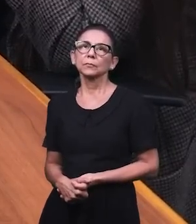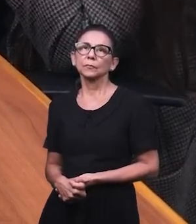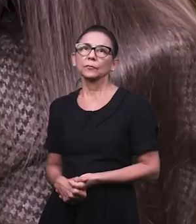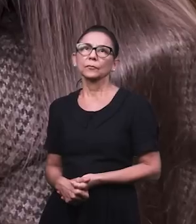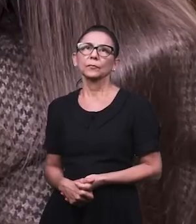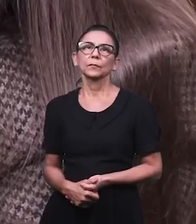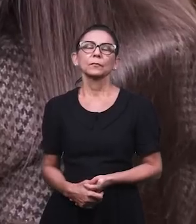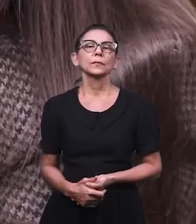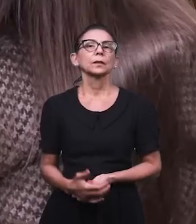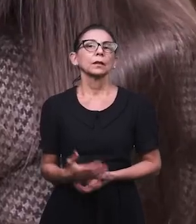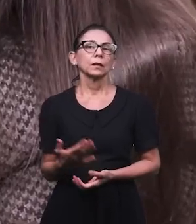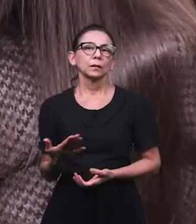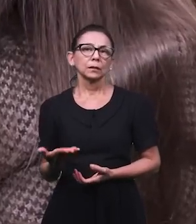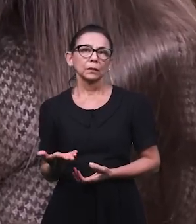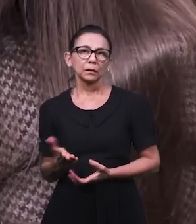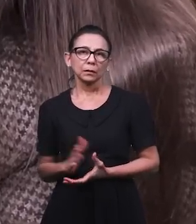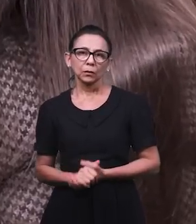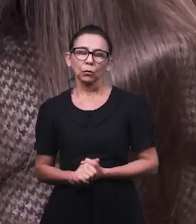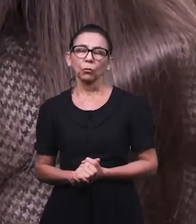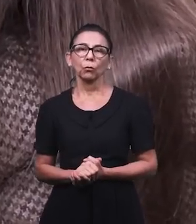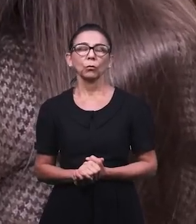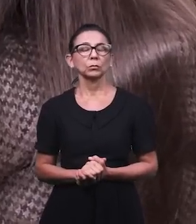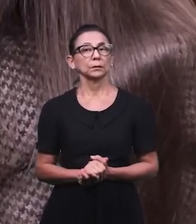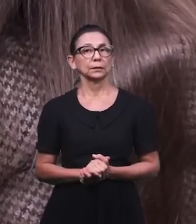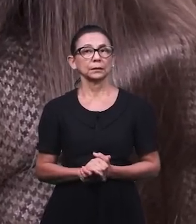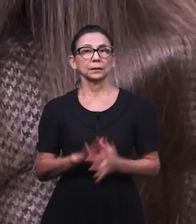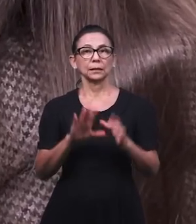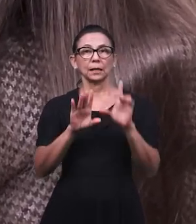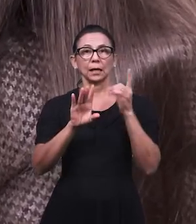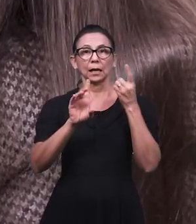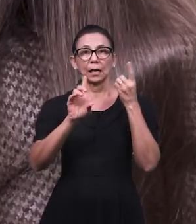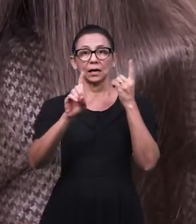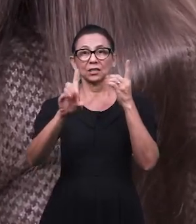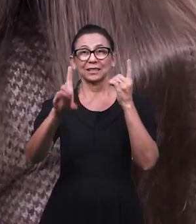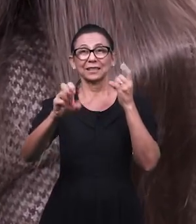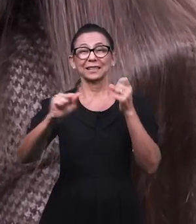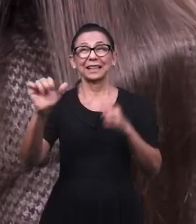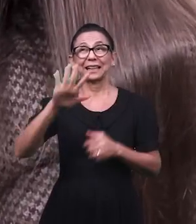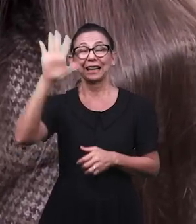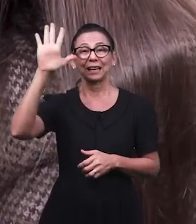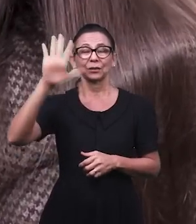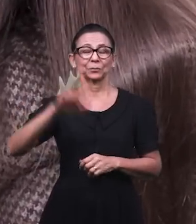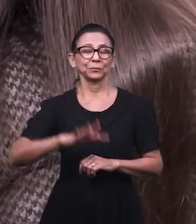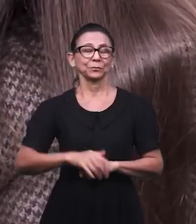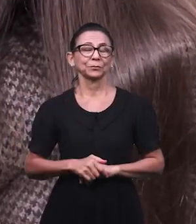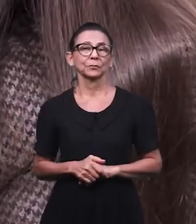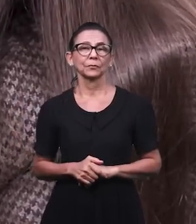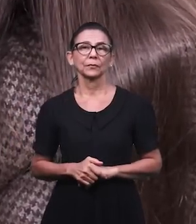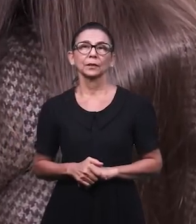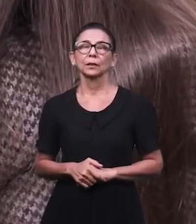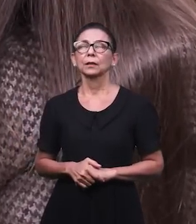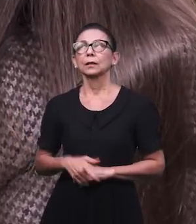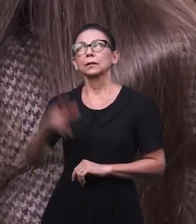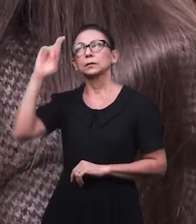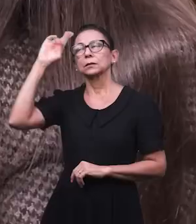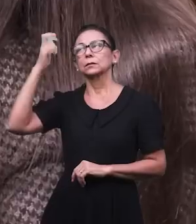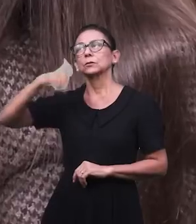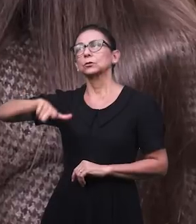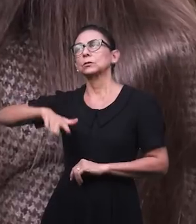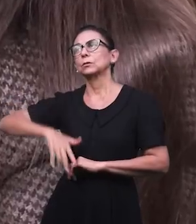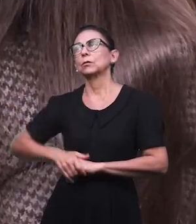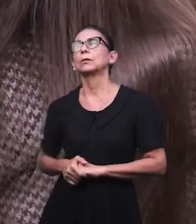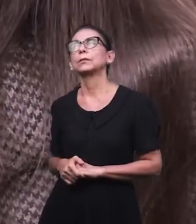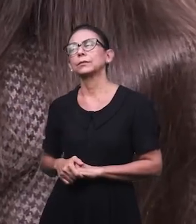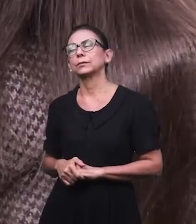casa, de novo, e as videoaulas eram mais caras ainda do que o material por escrito. Aí eu falei, Senhor,